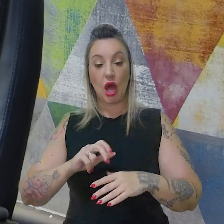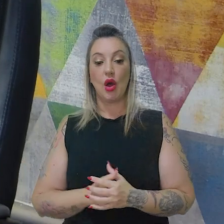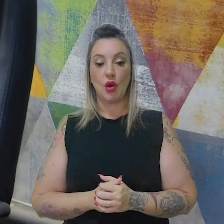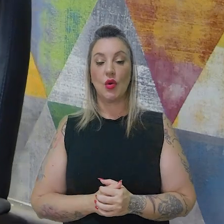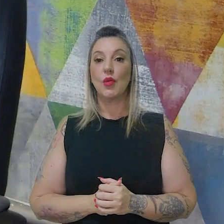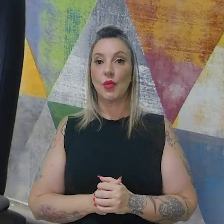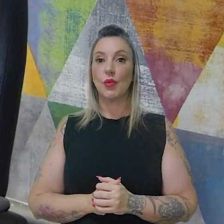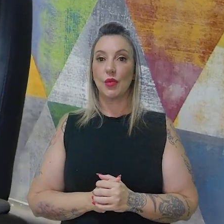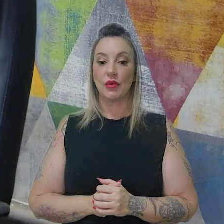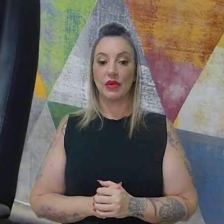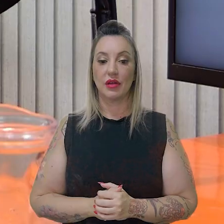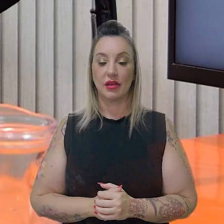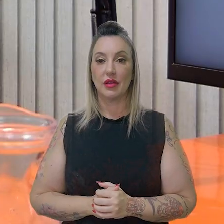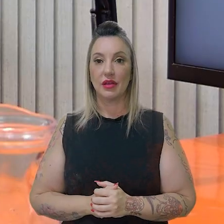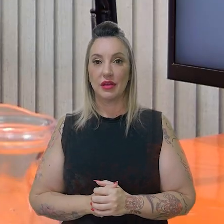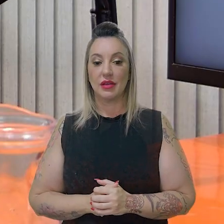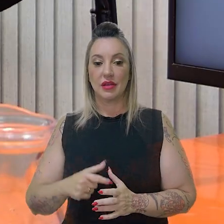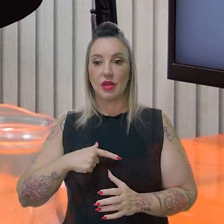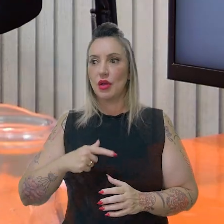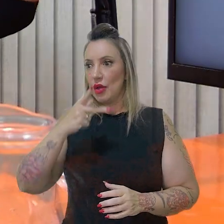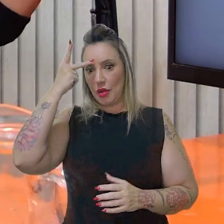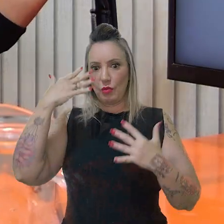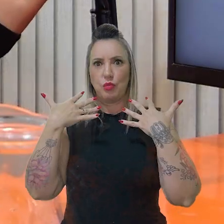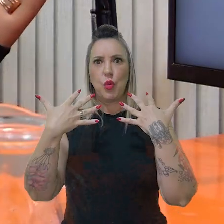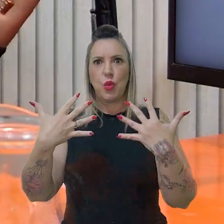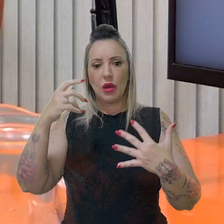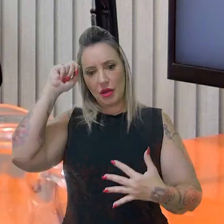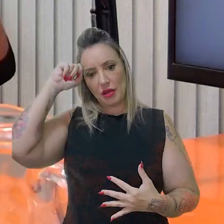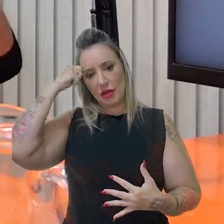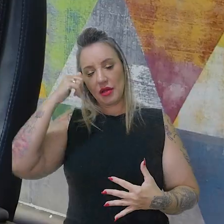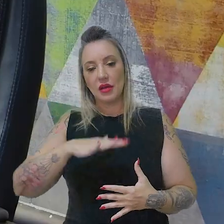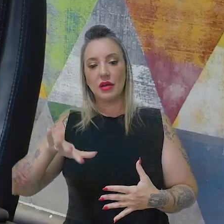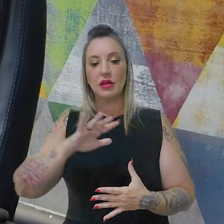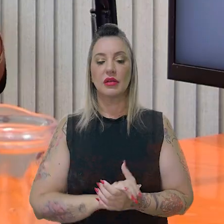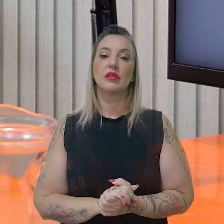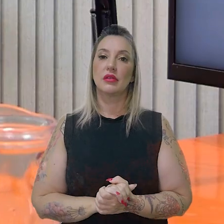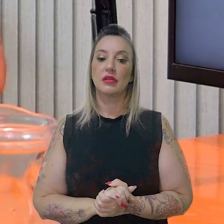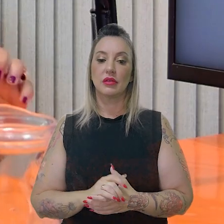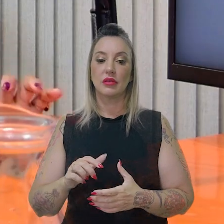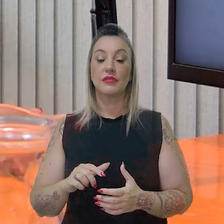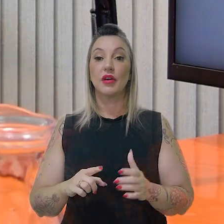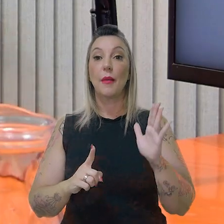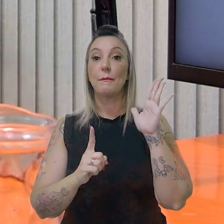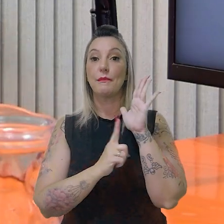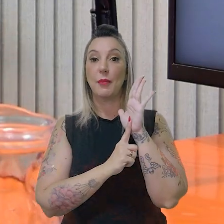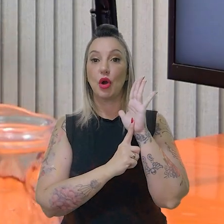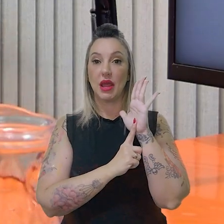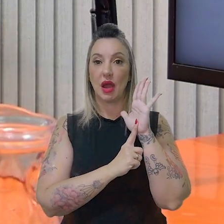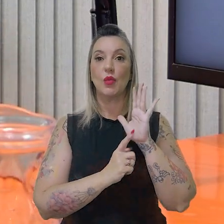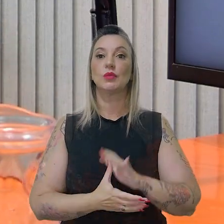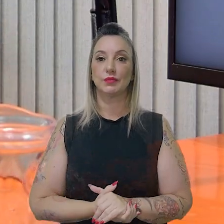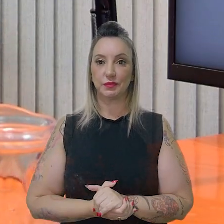da foi aquele mundo de pessoas pretas onde que foi foi no memorial da América Latina Ah que